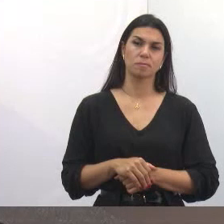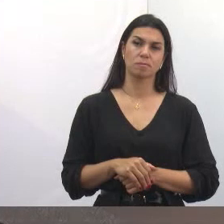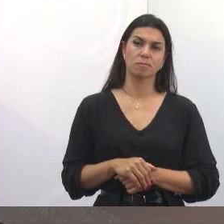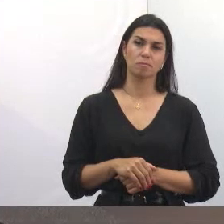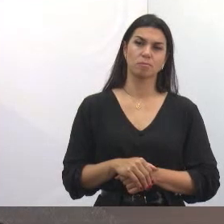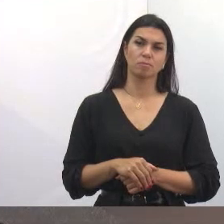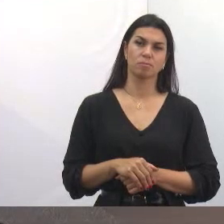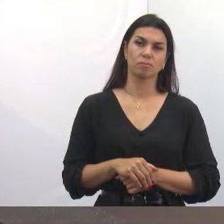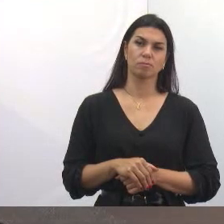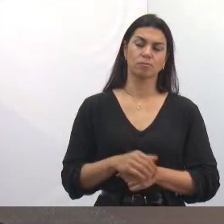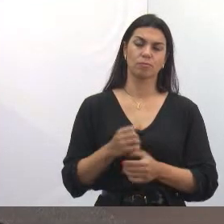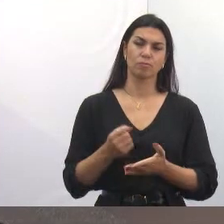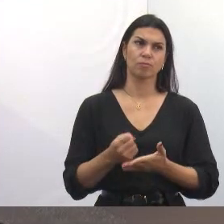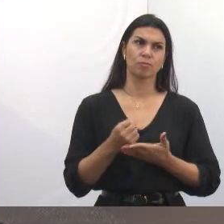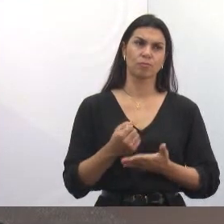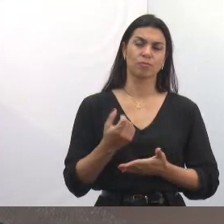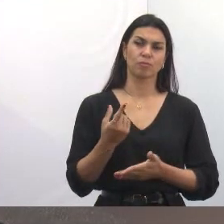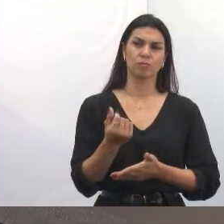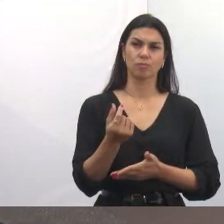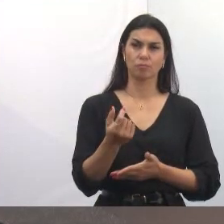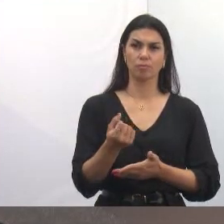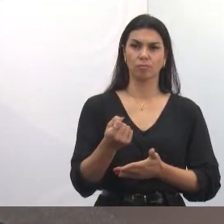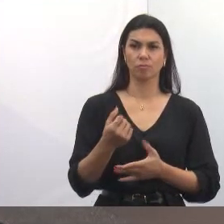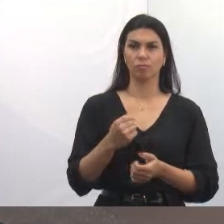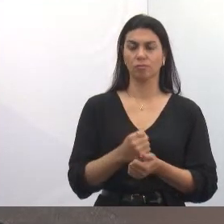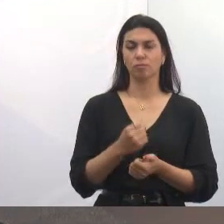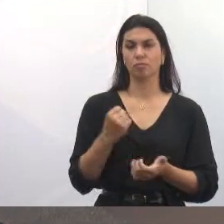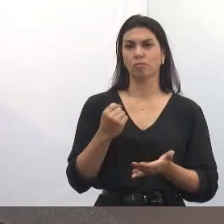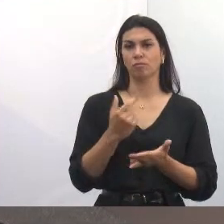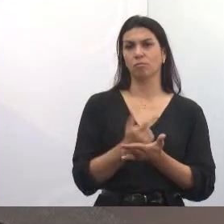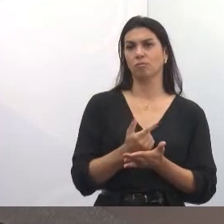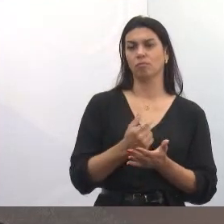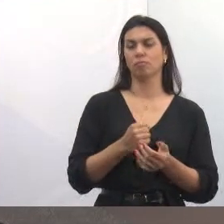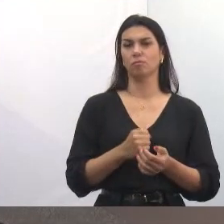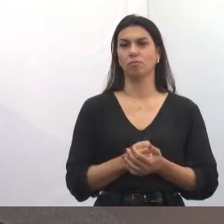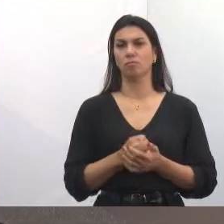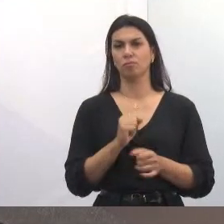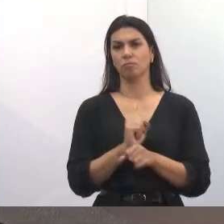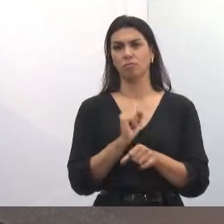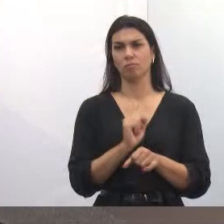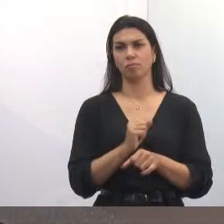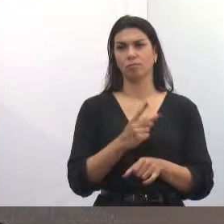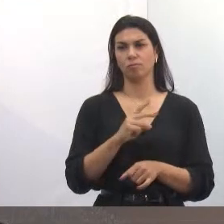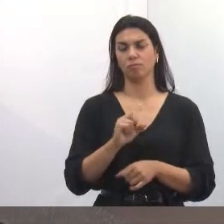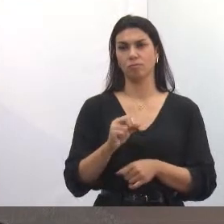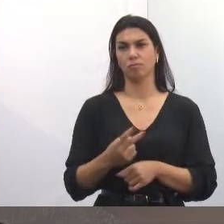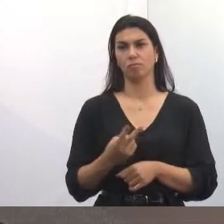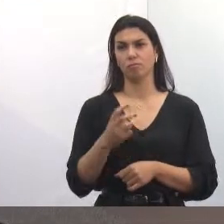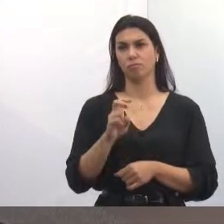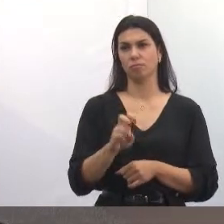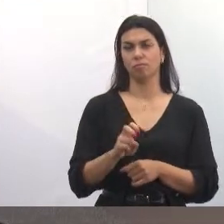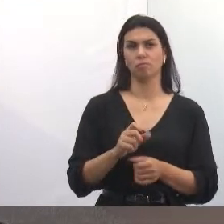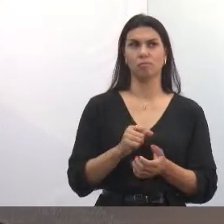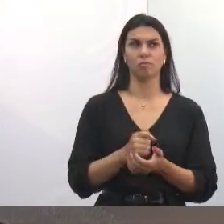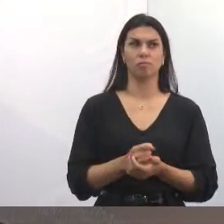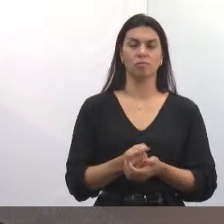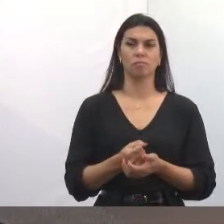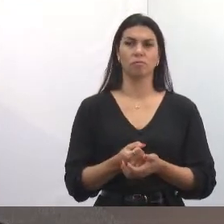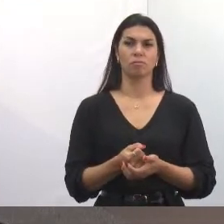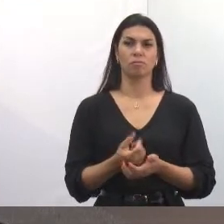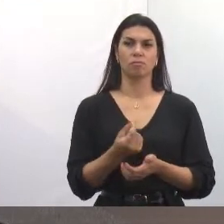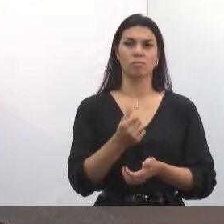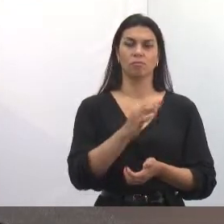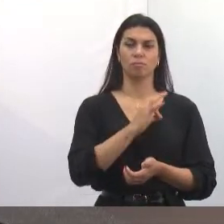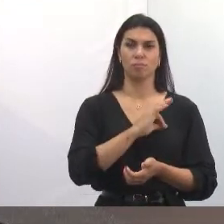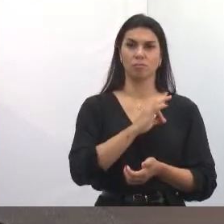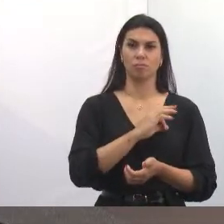atorial, trazido aos valores presentes a contribuições esperados para 2025 sobre a remuneração dos aposentados